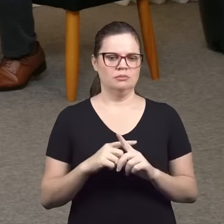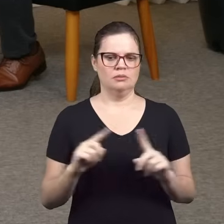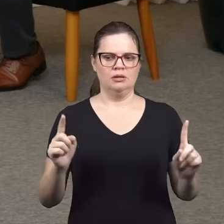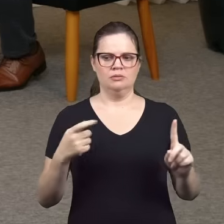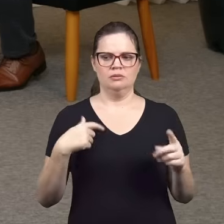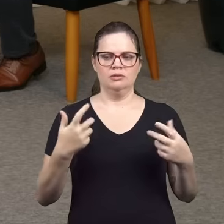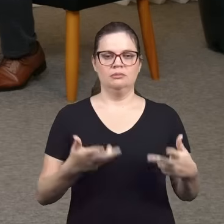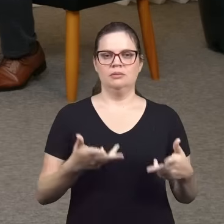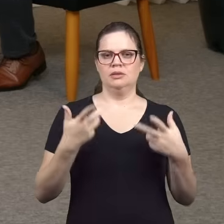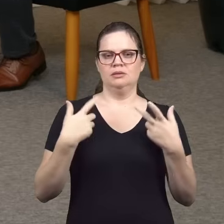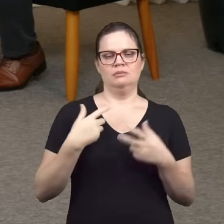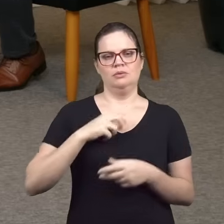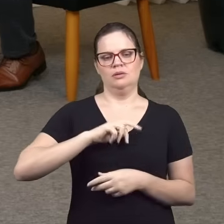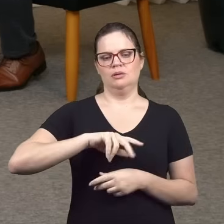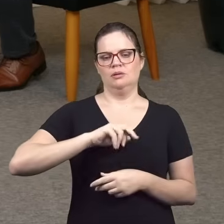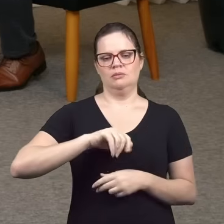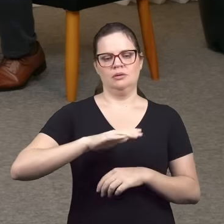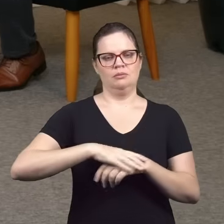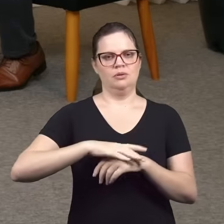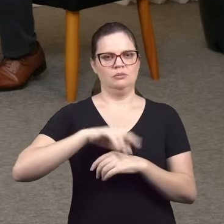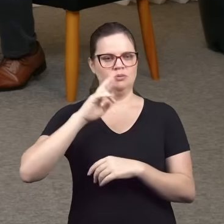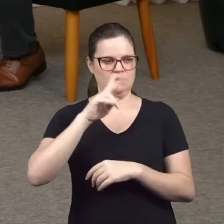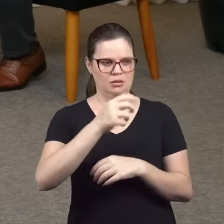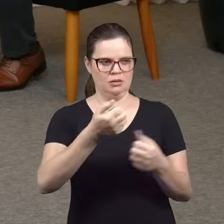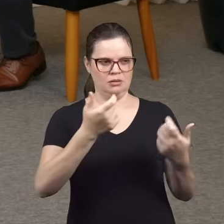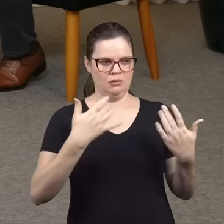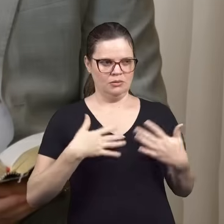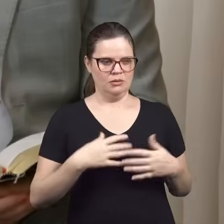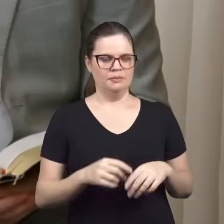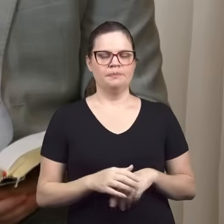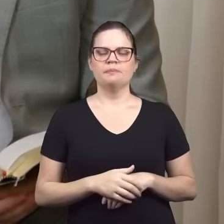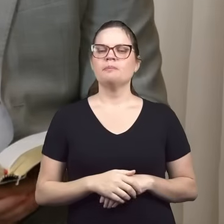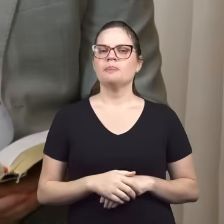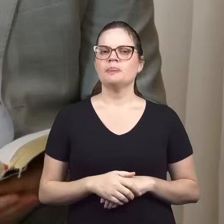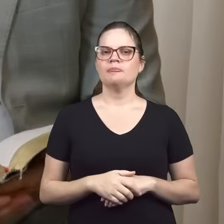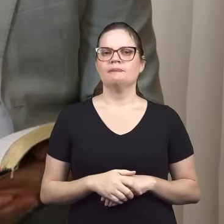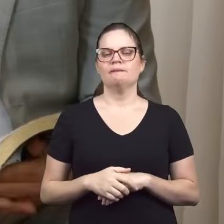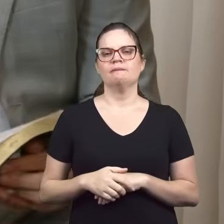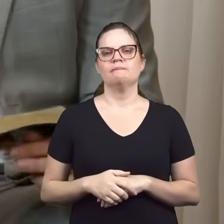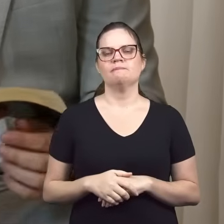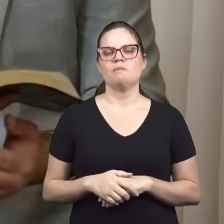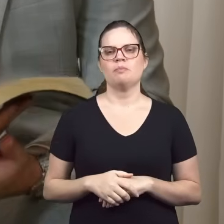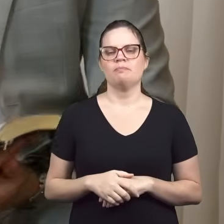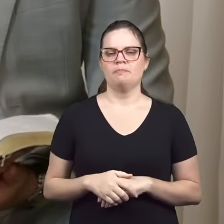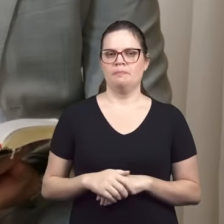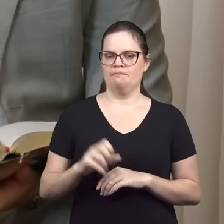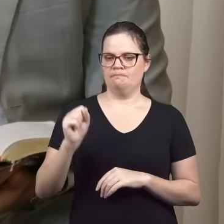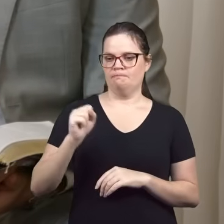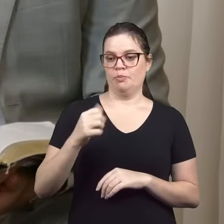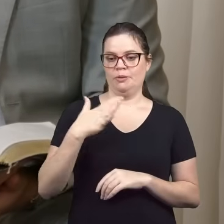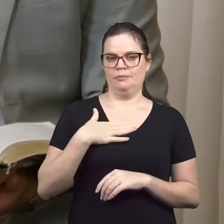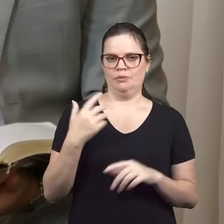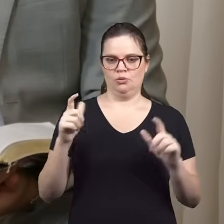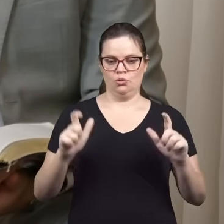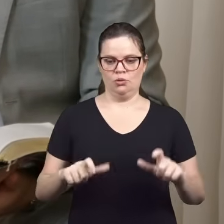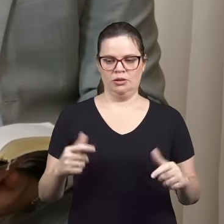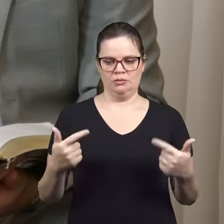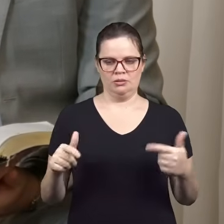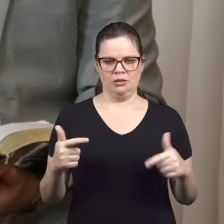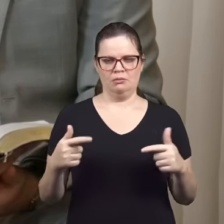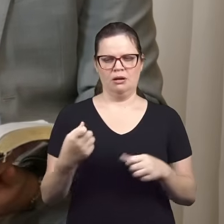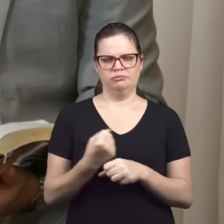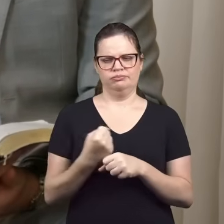aquilo não era do Senhor, você tem uma experiência para contar, Wesley? Tenho sim, pastor. No meu local de trabalho, alguns